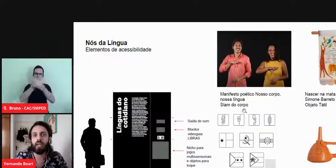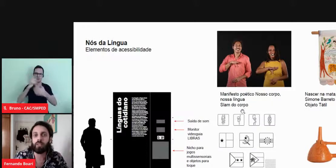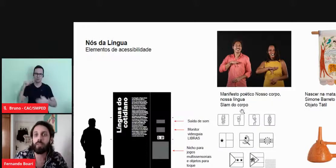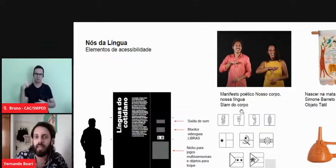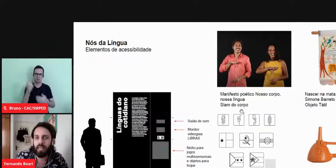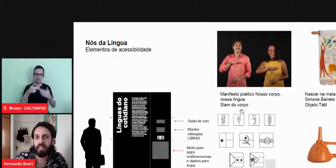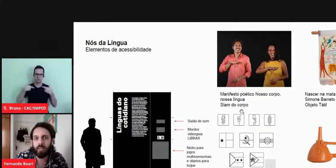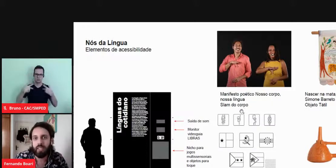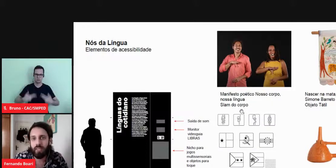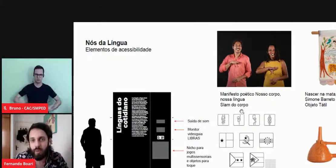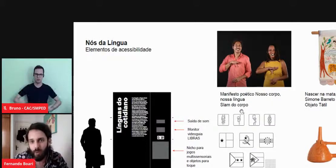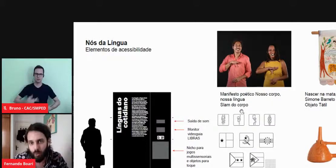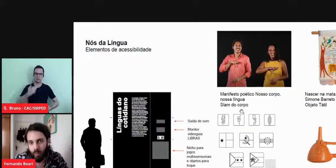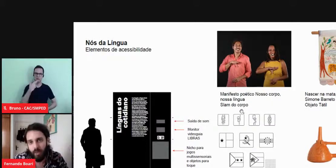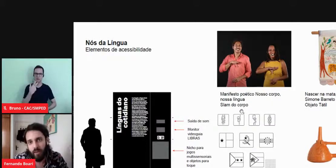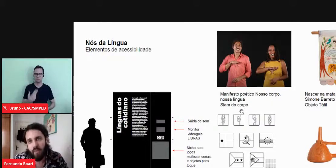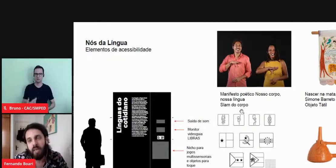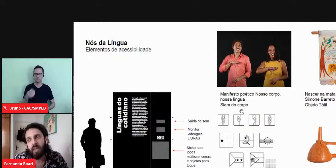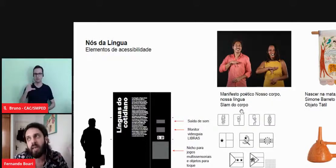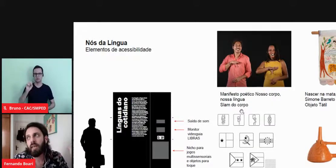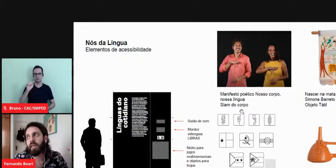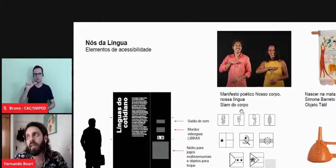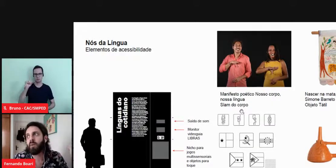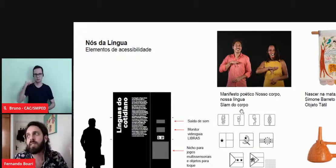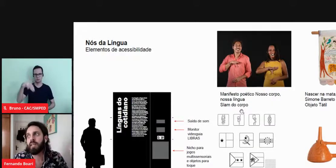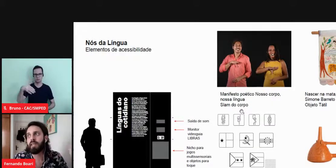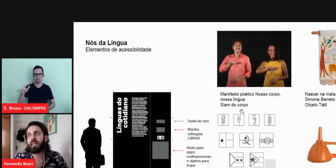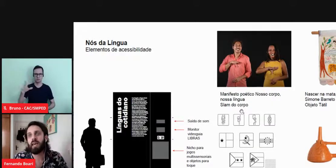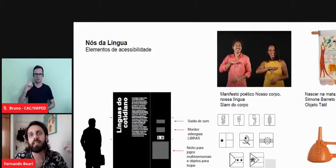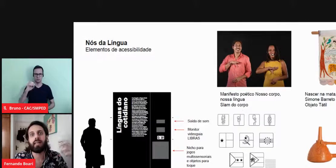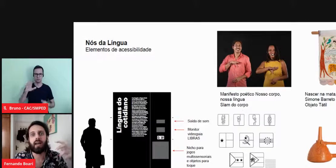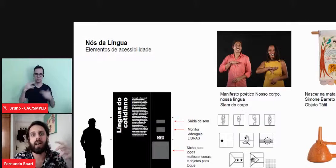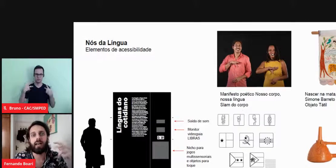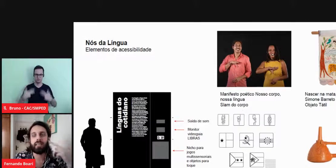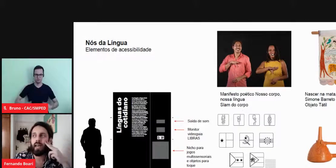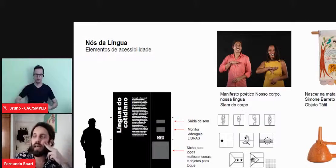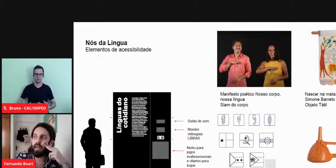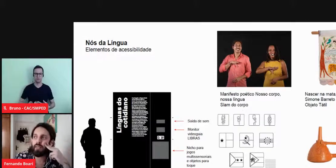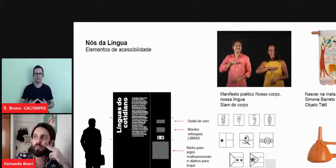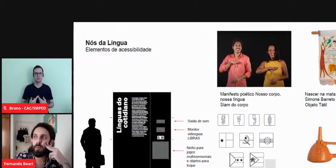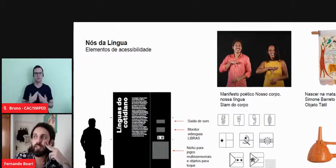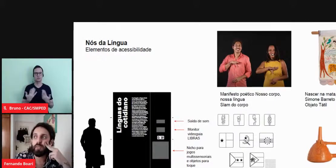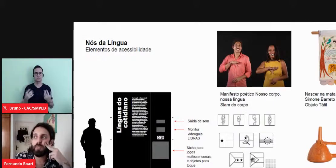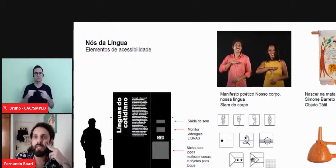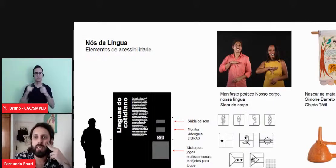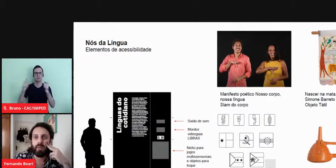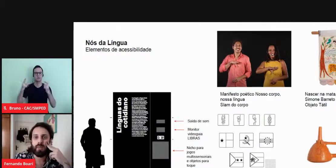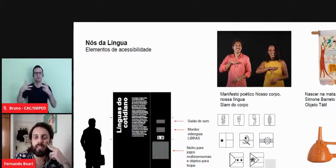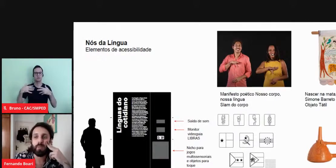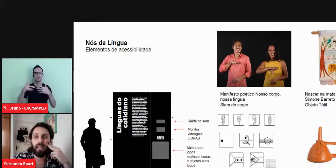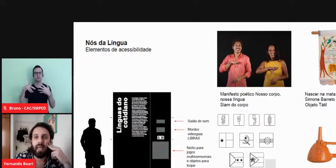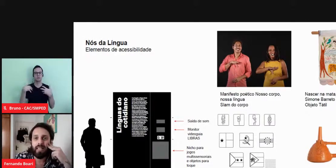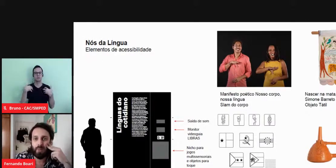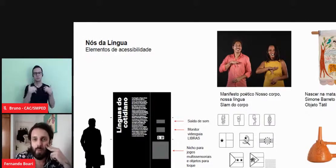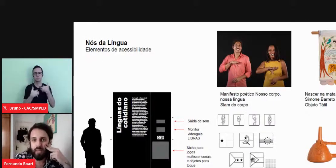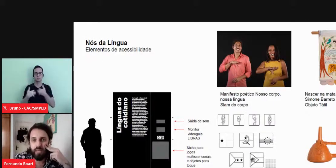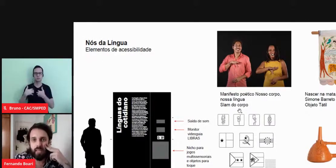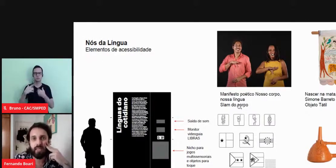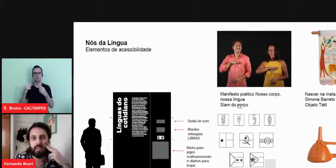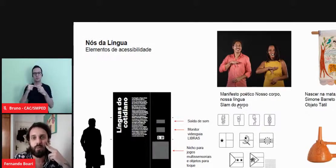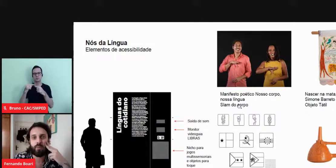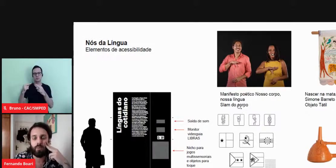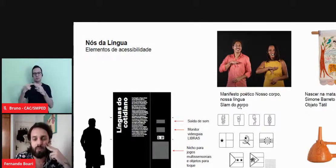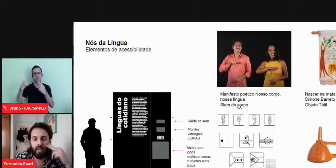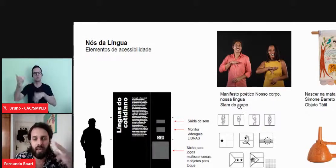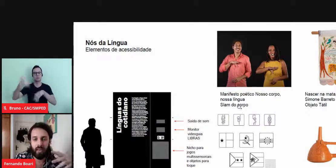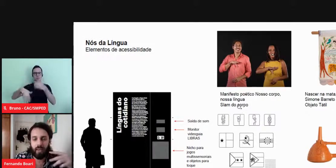Língua, de uma galera que é o Slam do Corpo, né? E o slam, que é essa forma de expressão, que são essas batalhas de poesia,